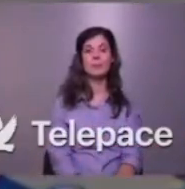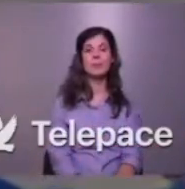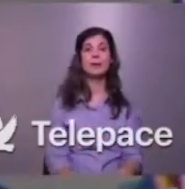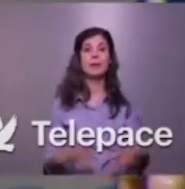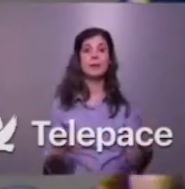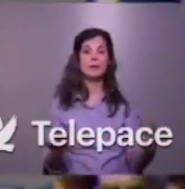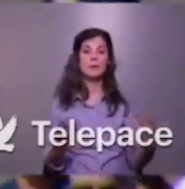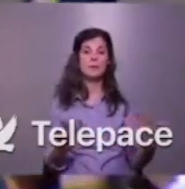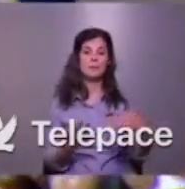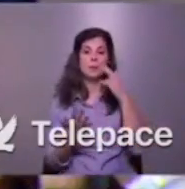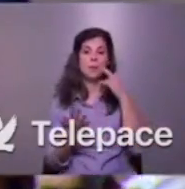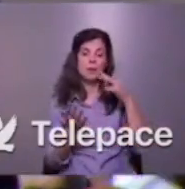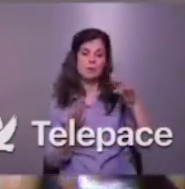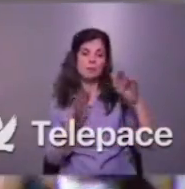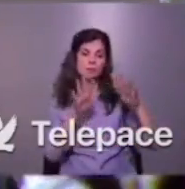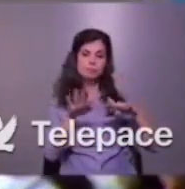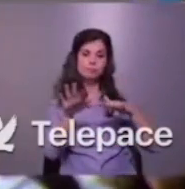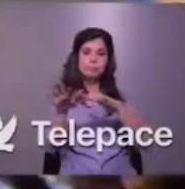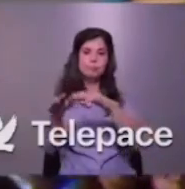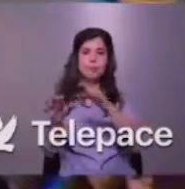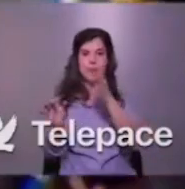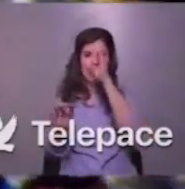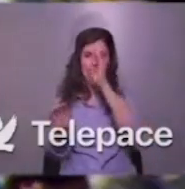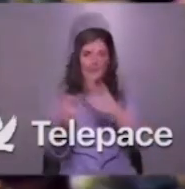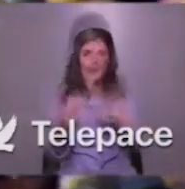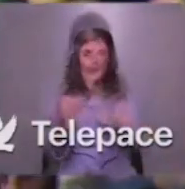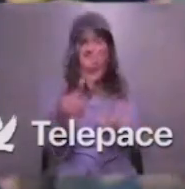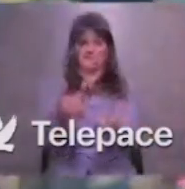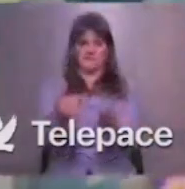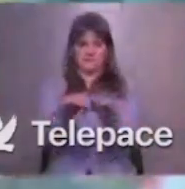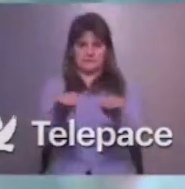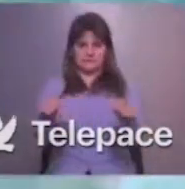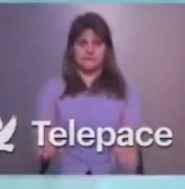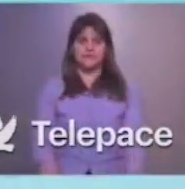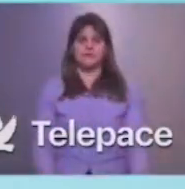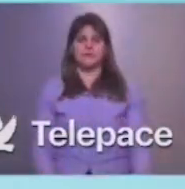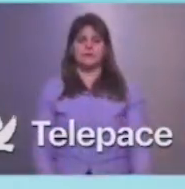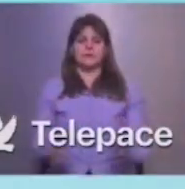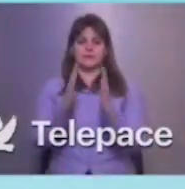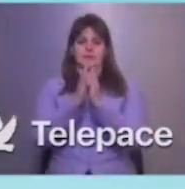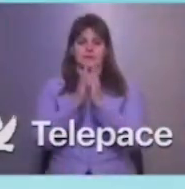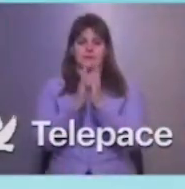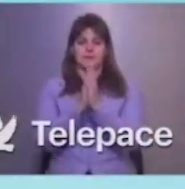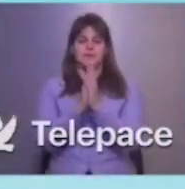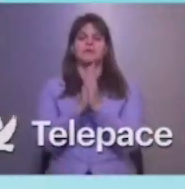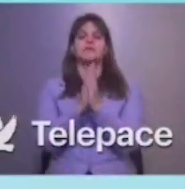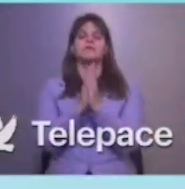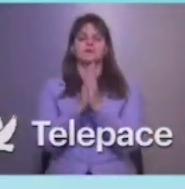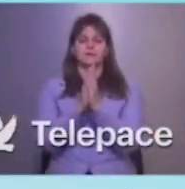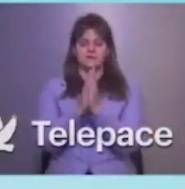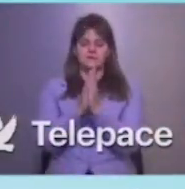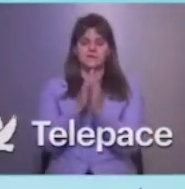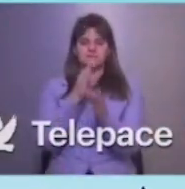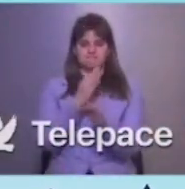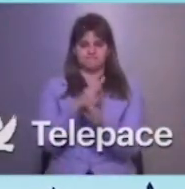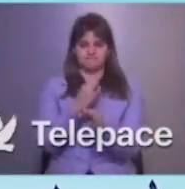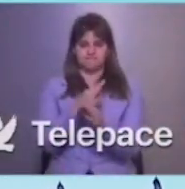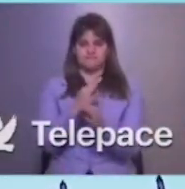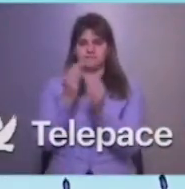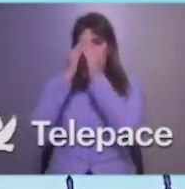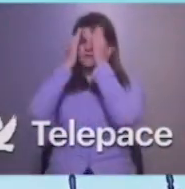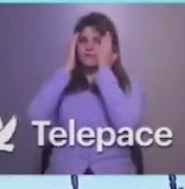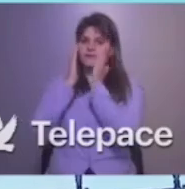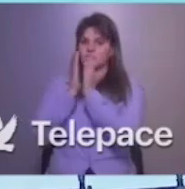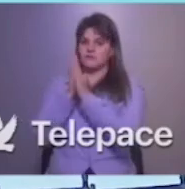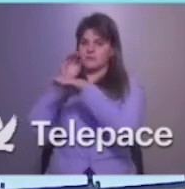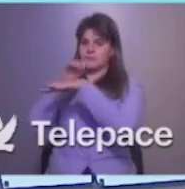o cortejo litúrgico aproxima-se do altar. Celebramos a missa de a Virgem Maria, Rainha da